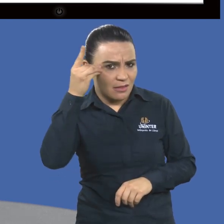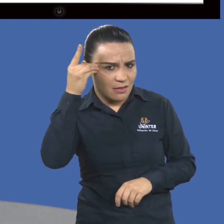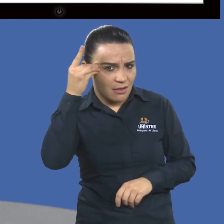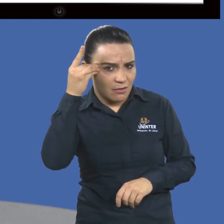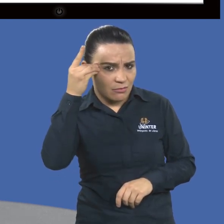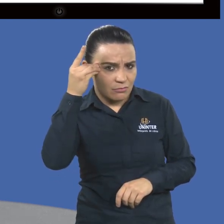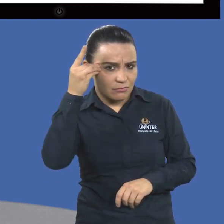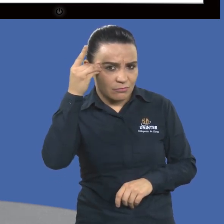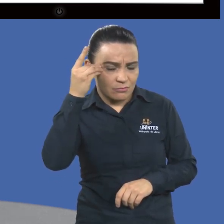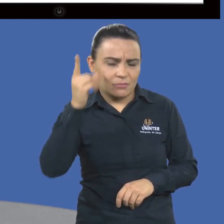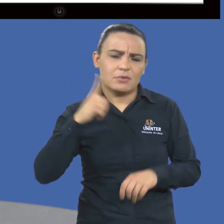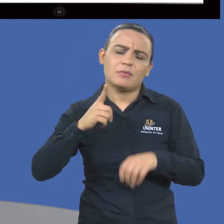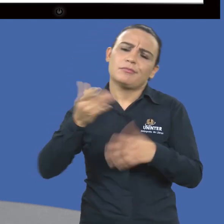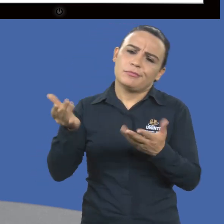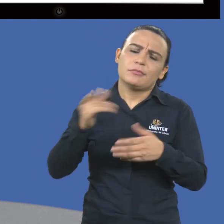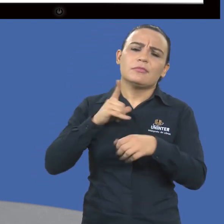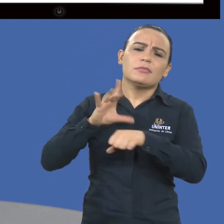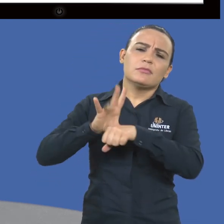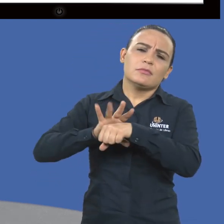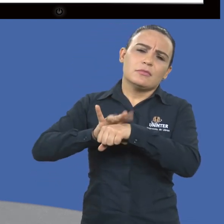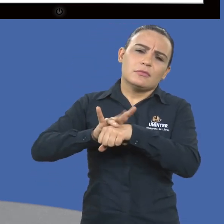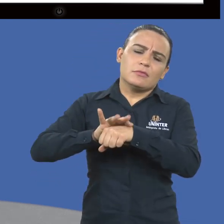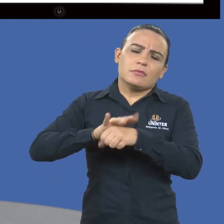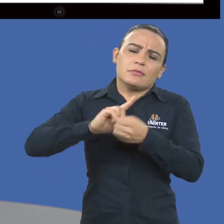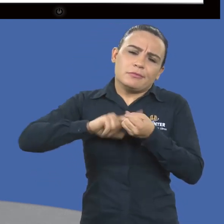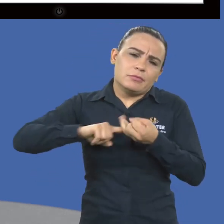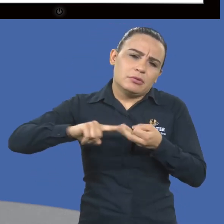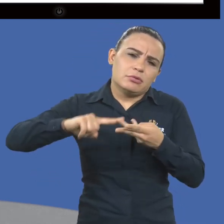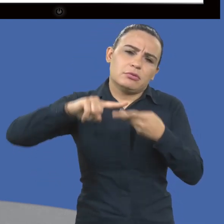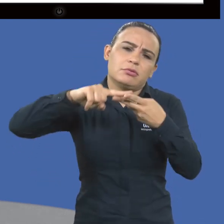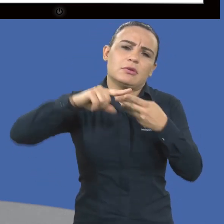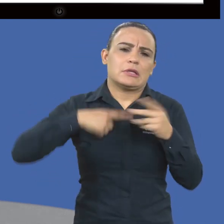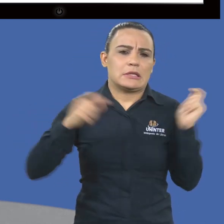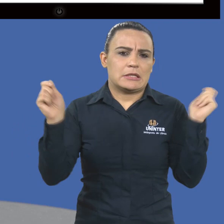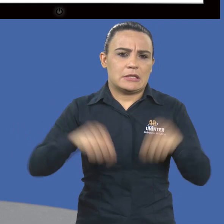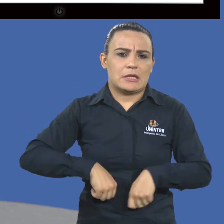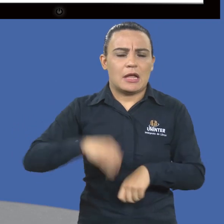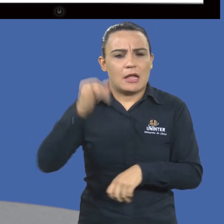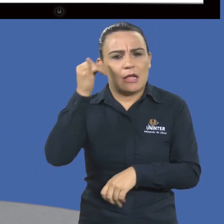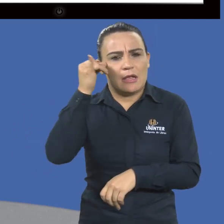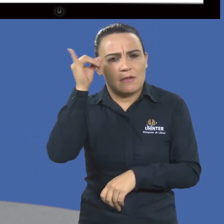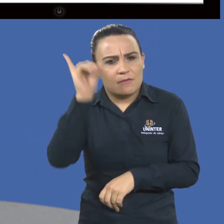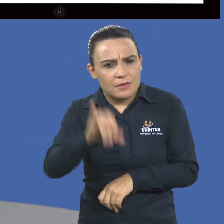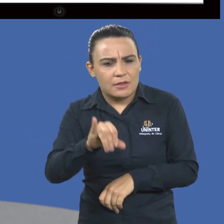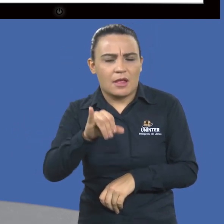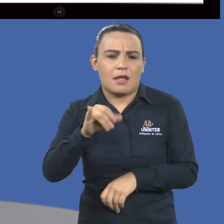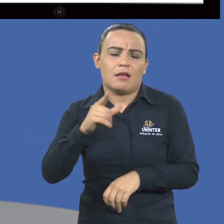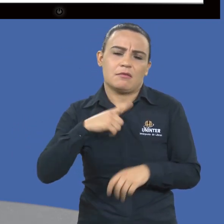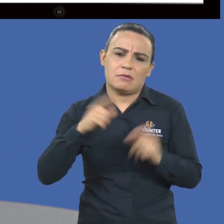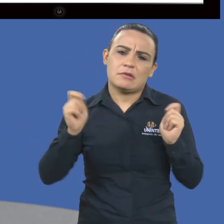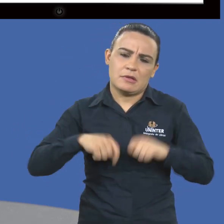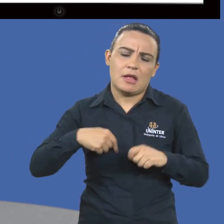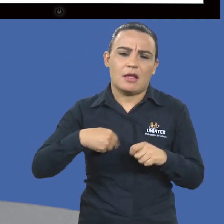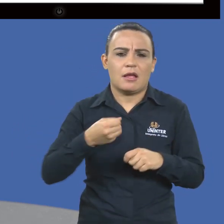Nós podemos prevenir uma série de doenças, né, uma série de